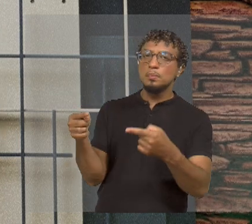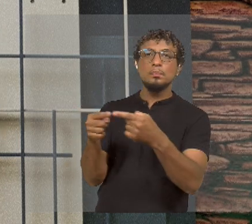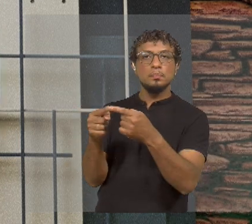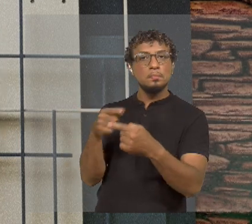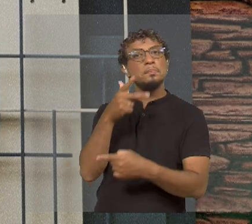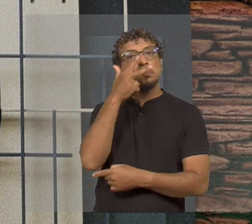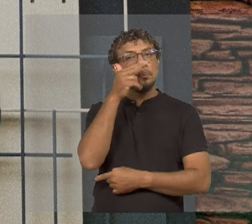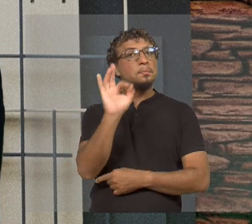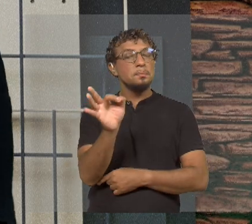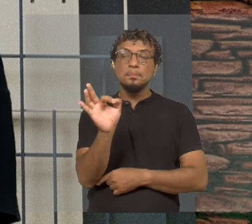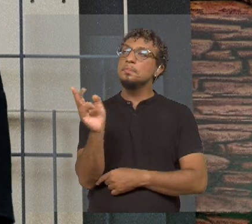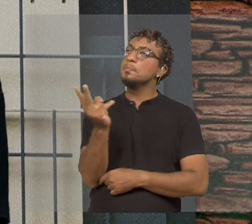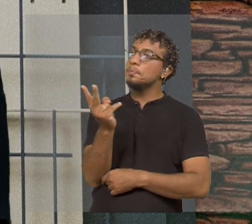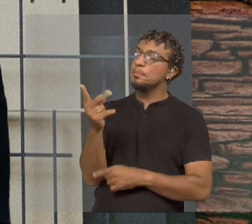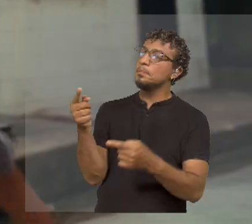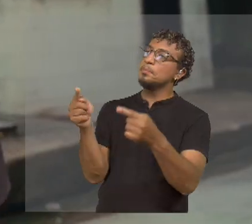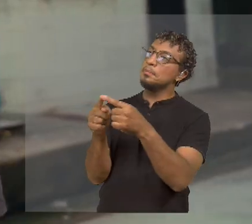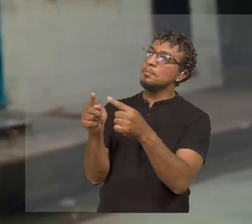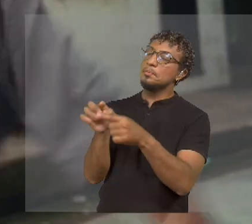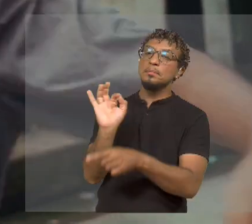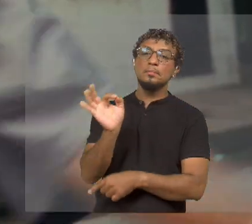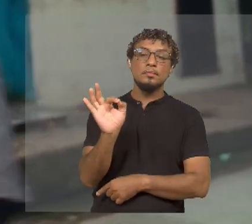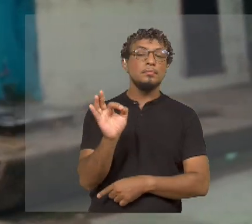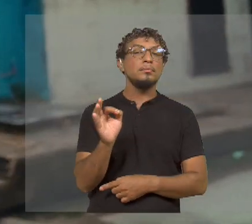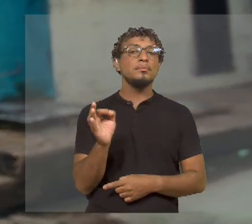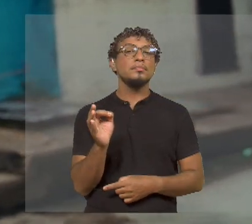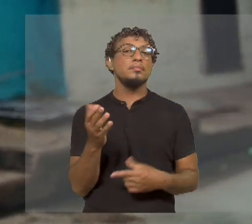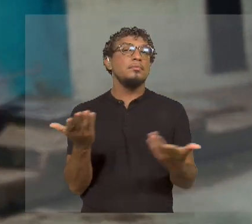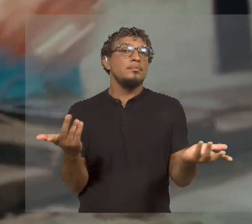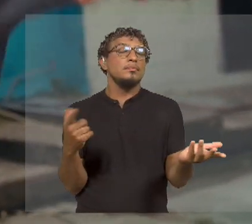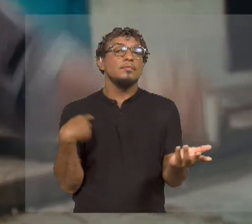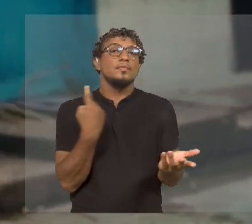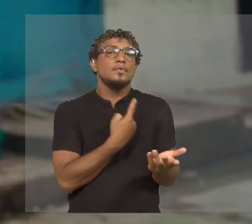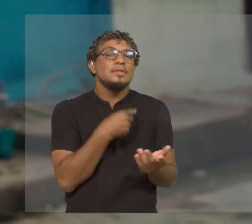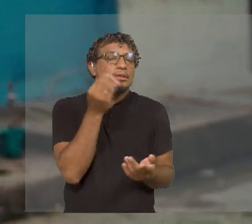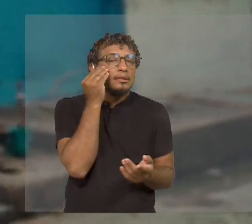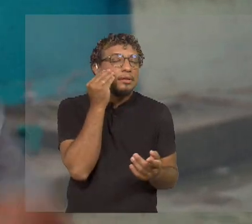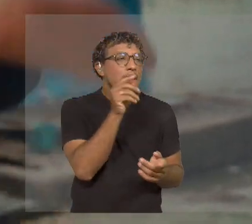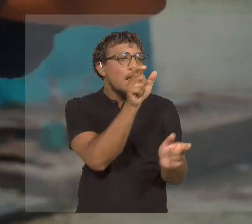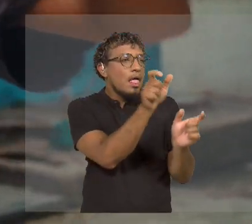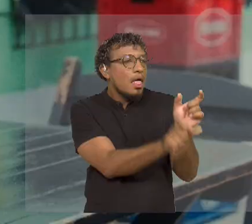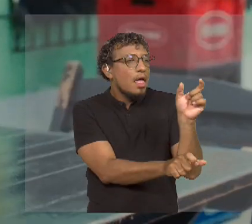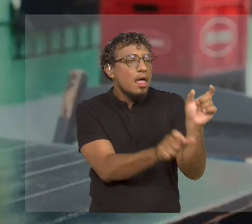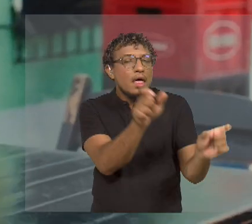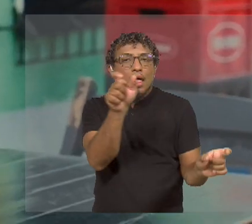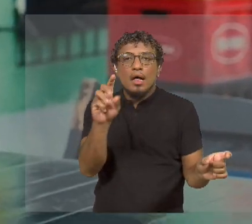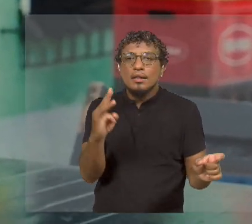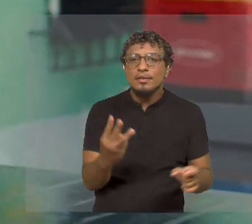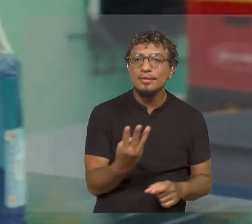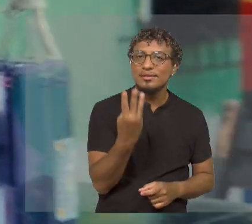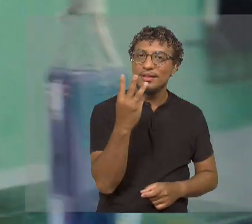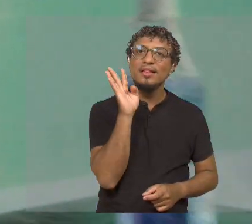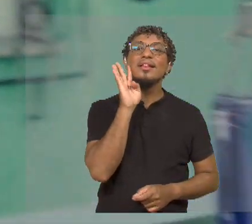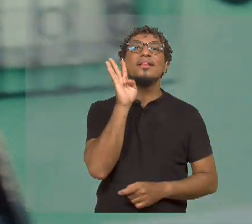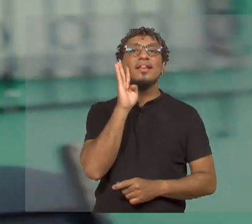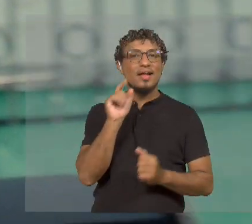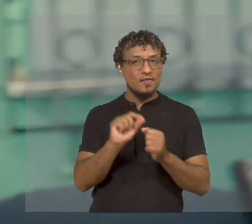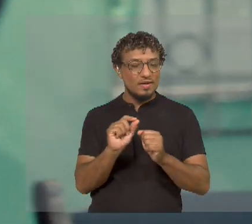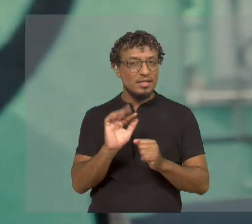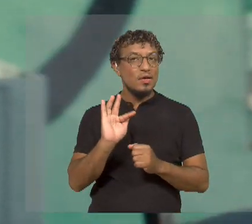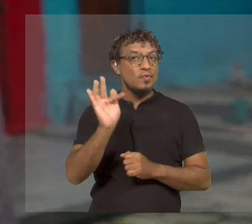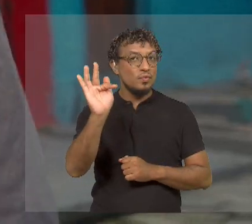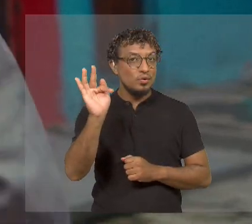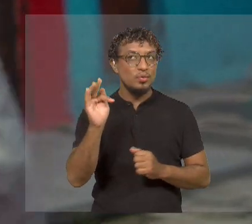né? Parece que estava muito alinhado. E aí, pra gente juntar os três músicos, né, que acho que é até legal a gente fazer um feat